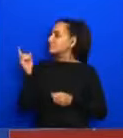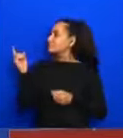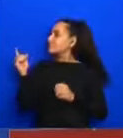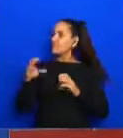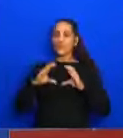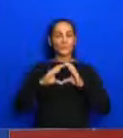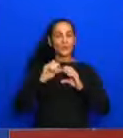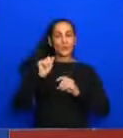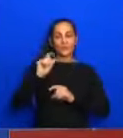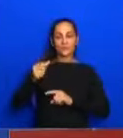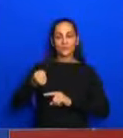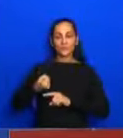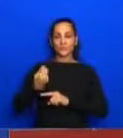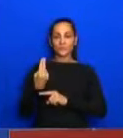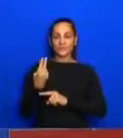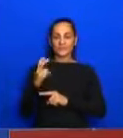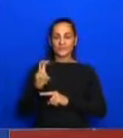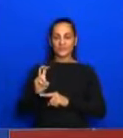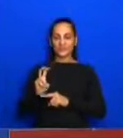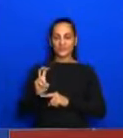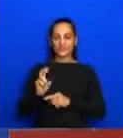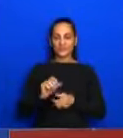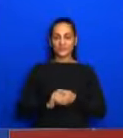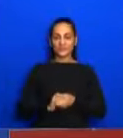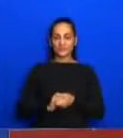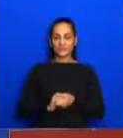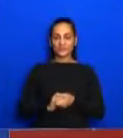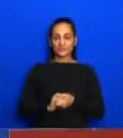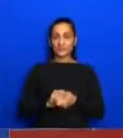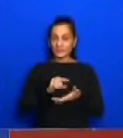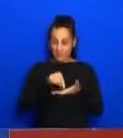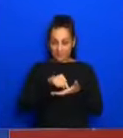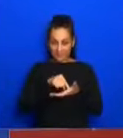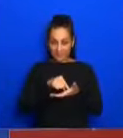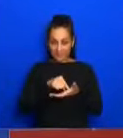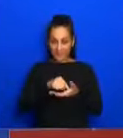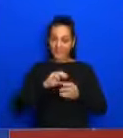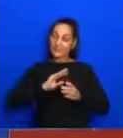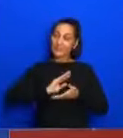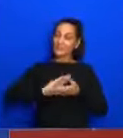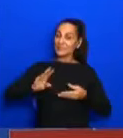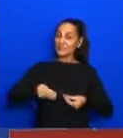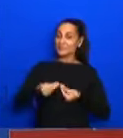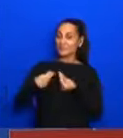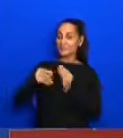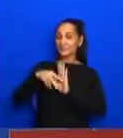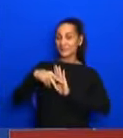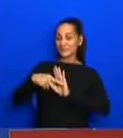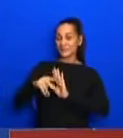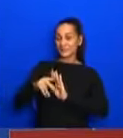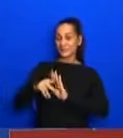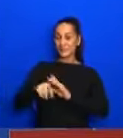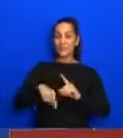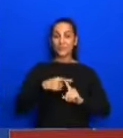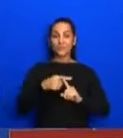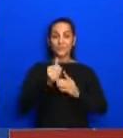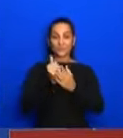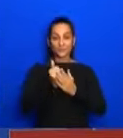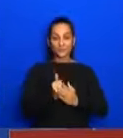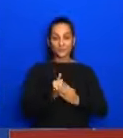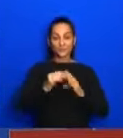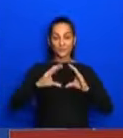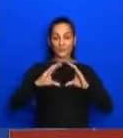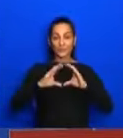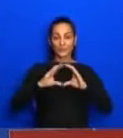Bola azul 25. Azul número 25. Está marcando. Este prêmio pode sair para você. Mais um número